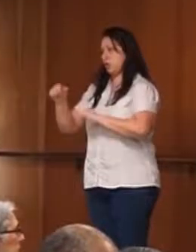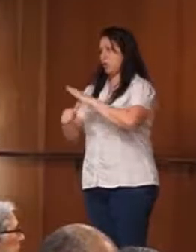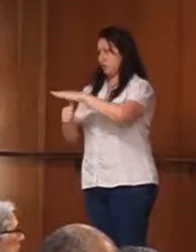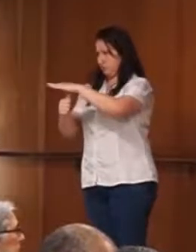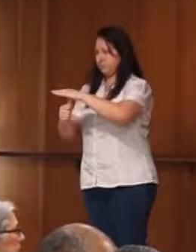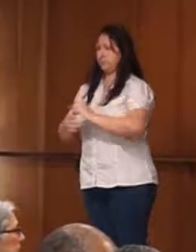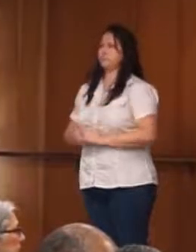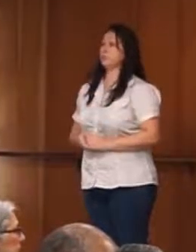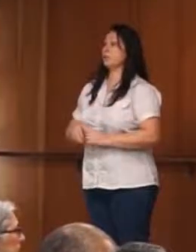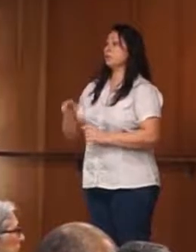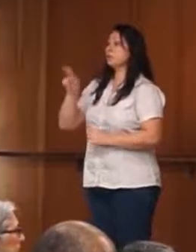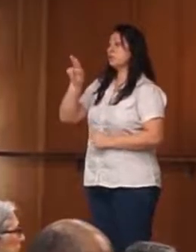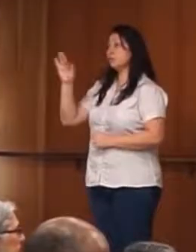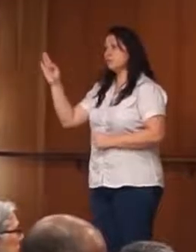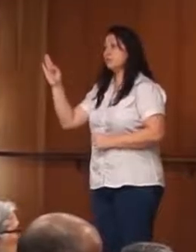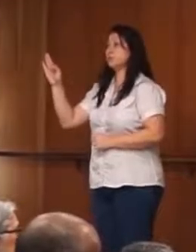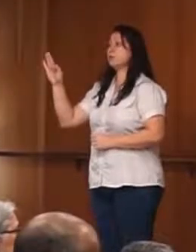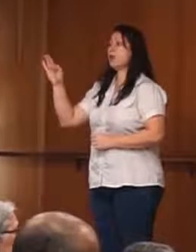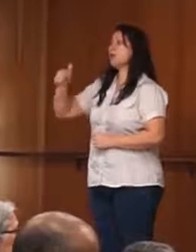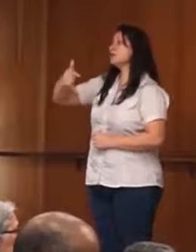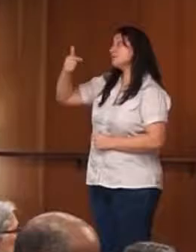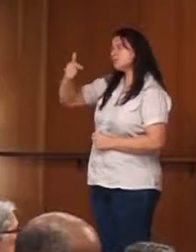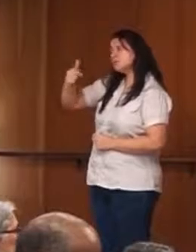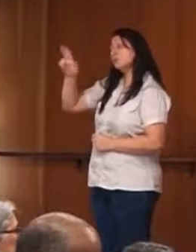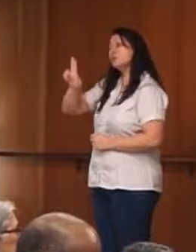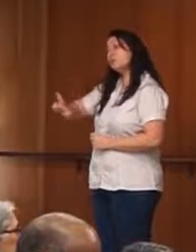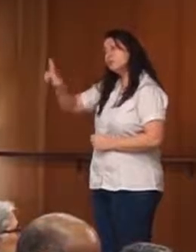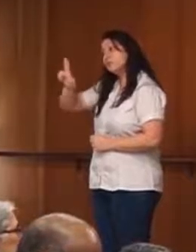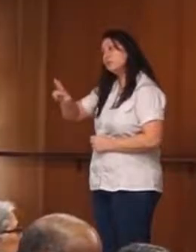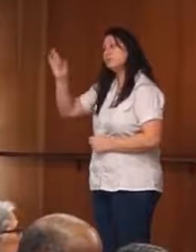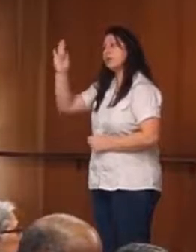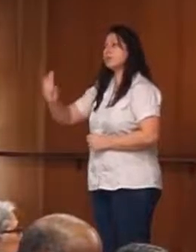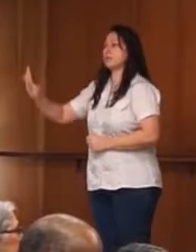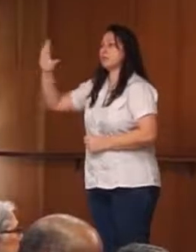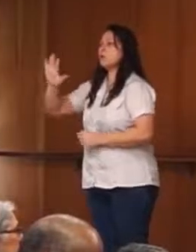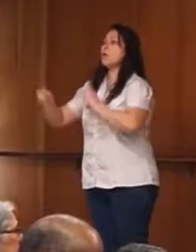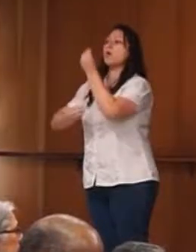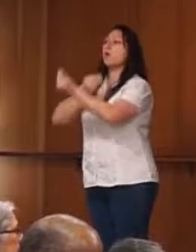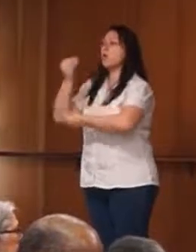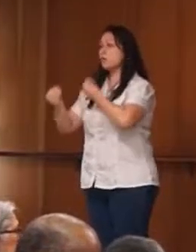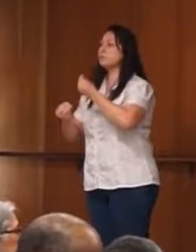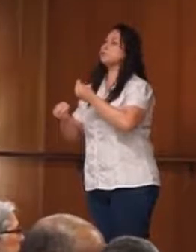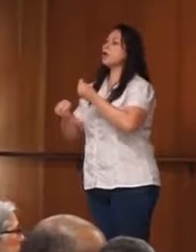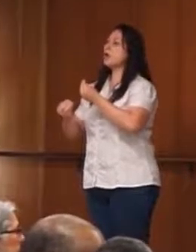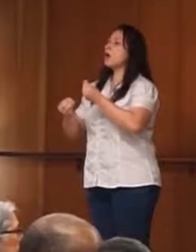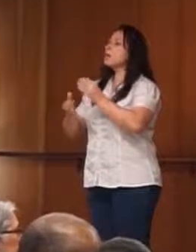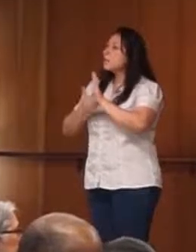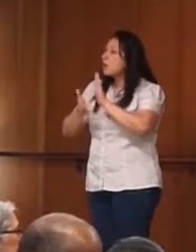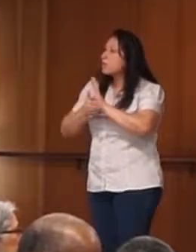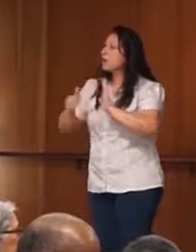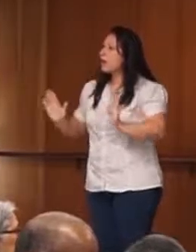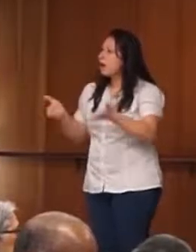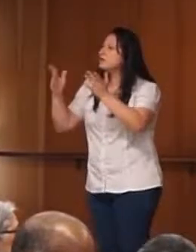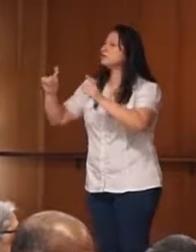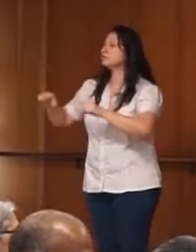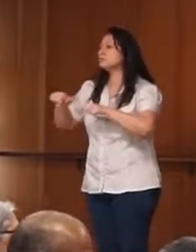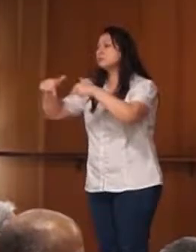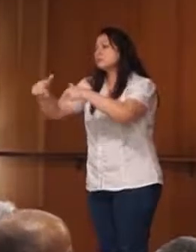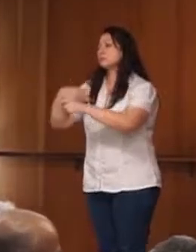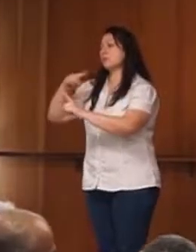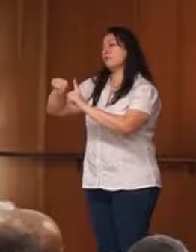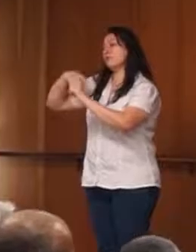segunda universidade federal a propor ações afirmativas para todos os cursos de pós-graduação do